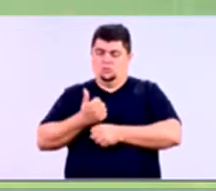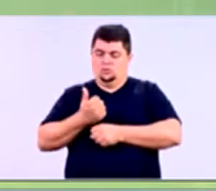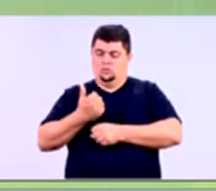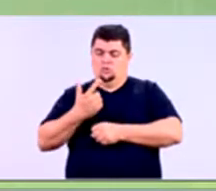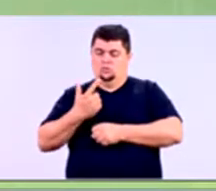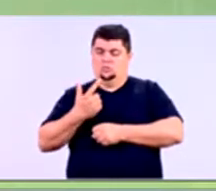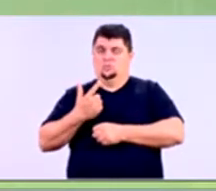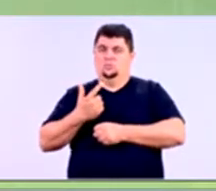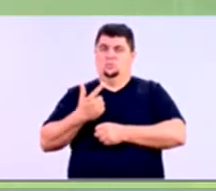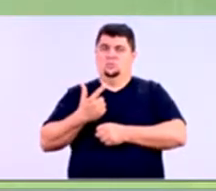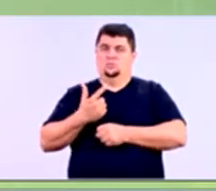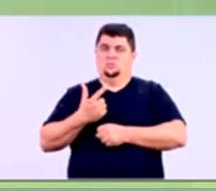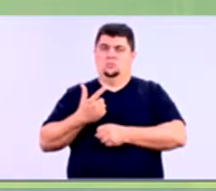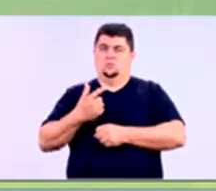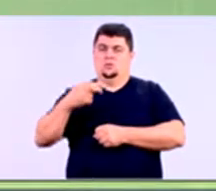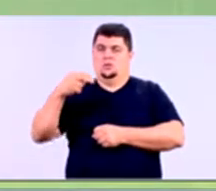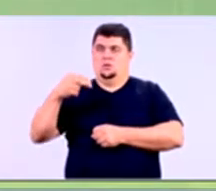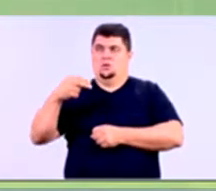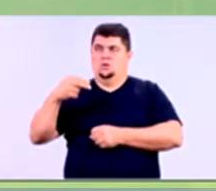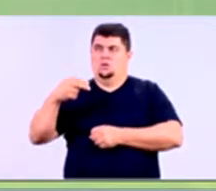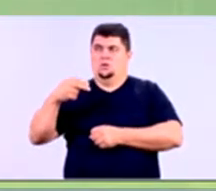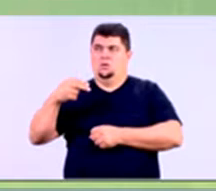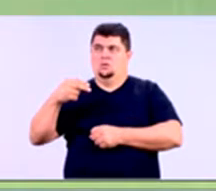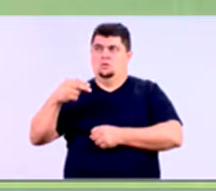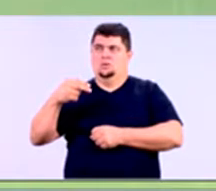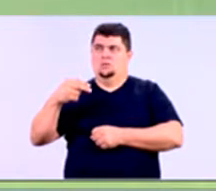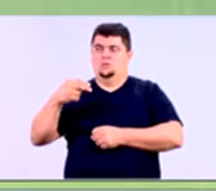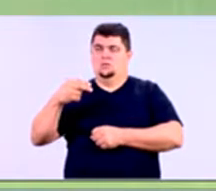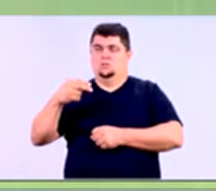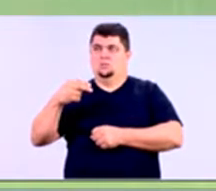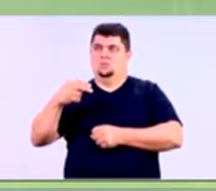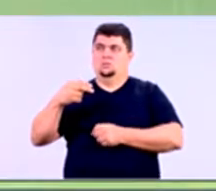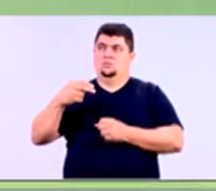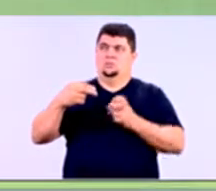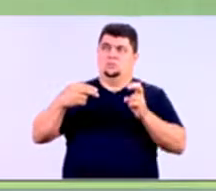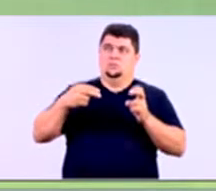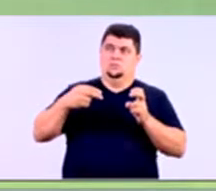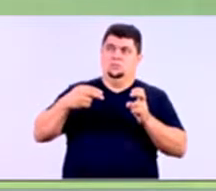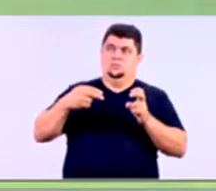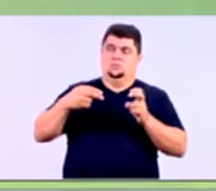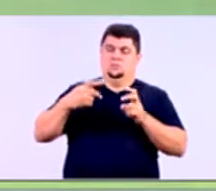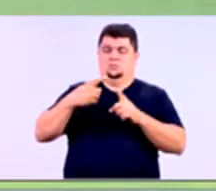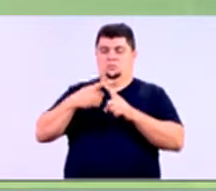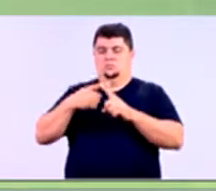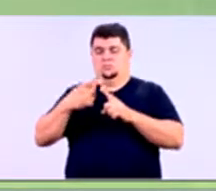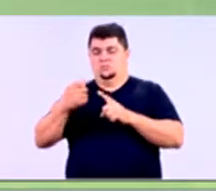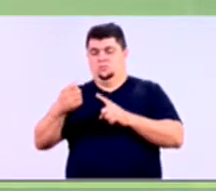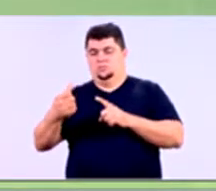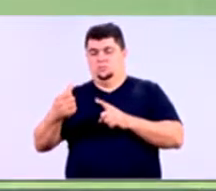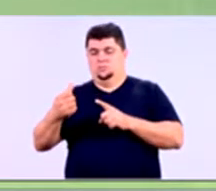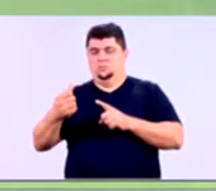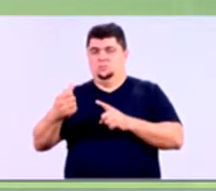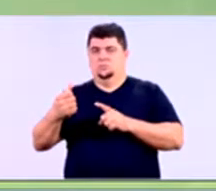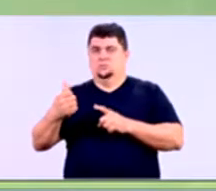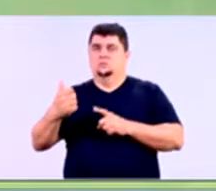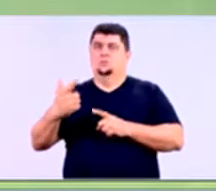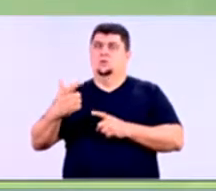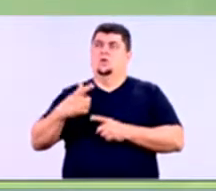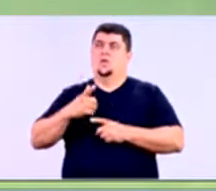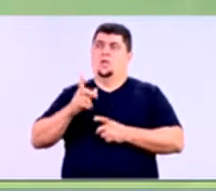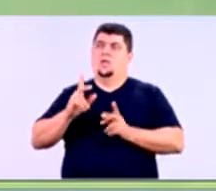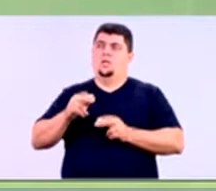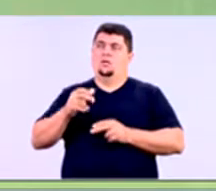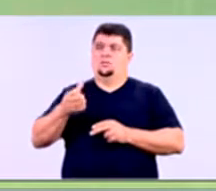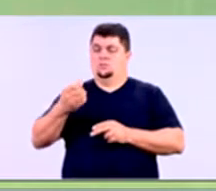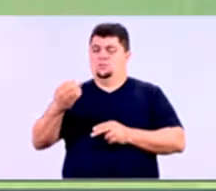12. Então, o meu N vai ser 60. Ele não vai ter um depósito, já que ele fez por mês, e